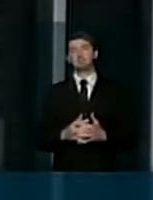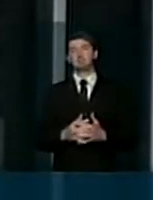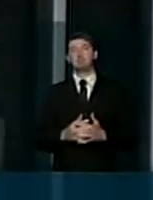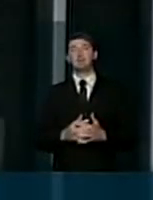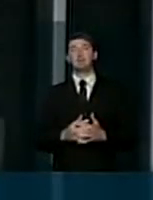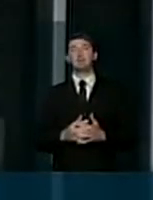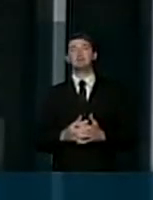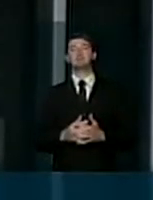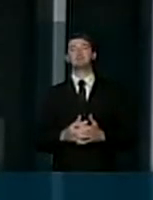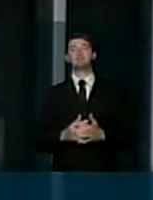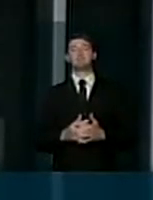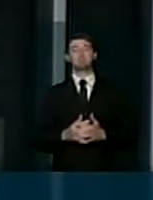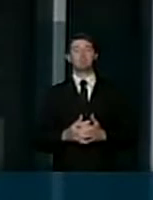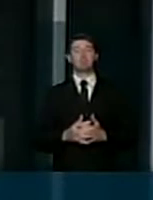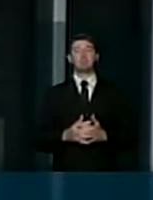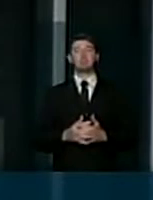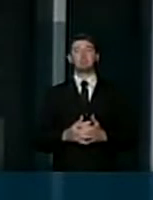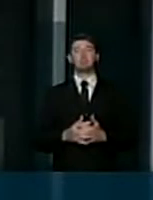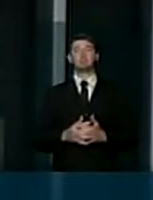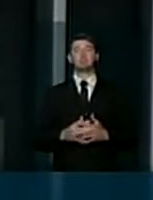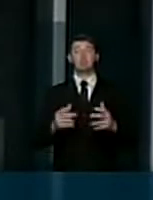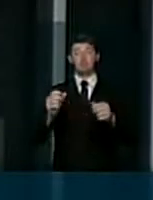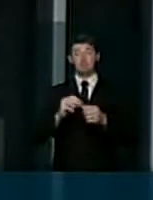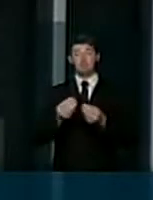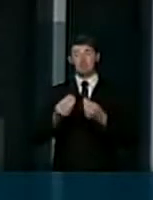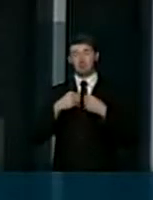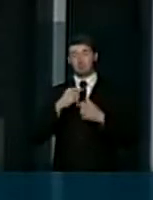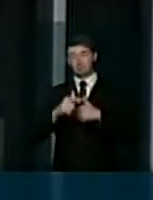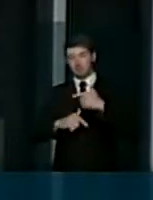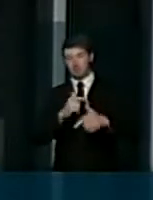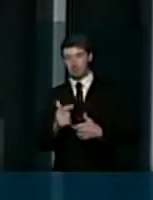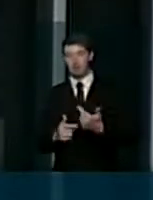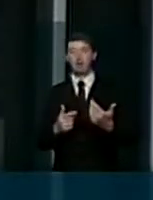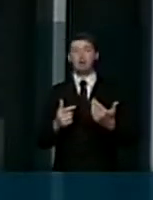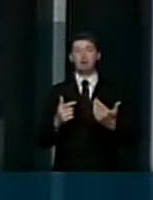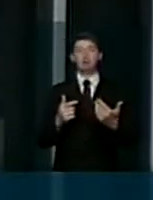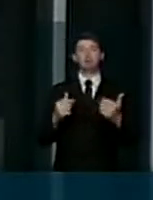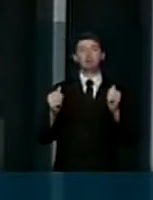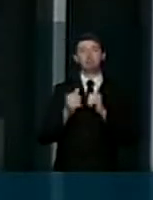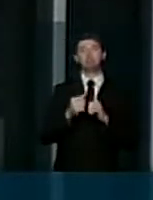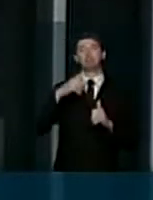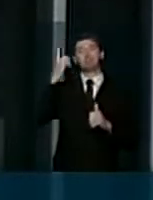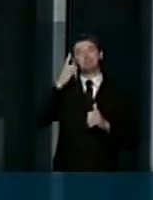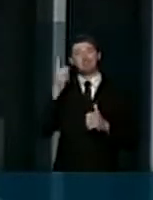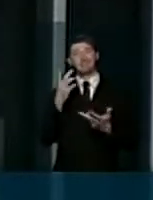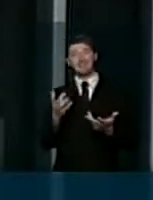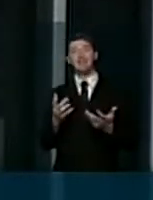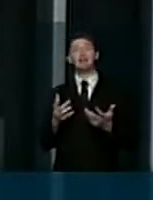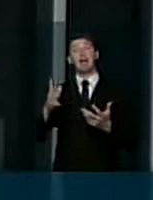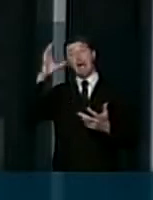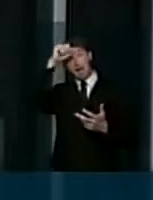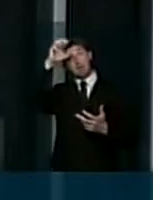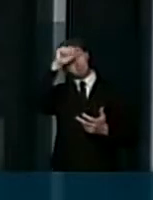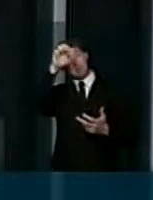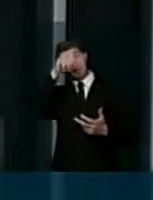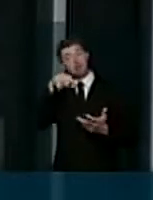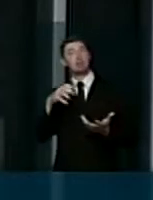me fez, no exercício do mandato de prefeito, como grande parte dos parlamentares, aprender um